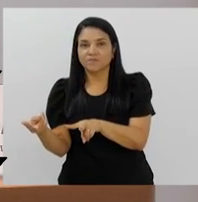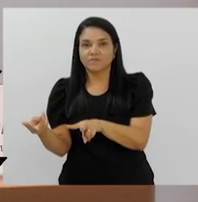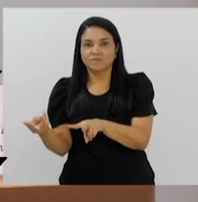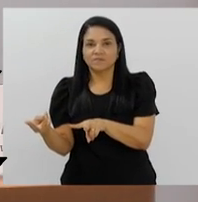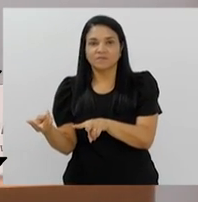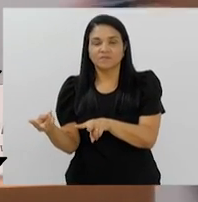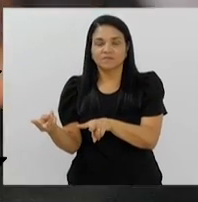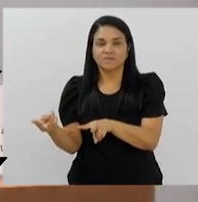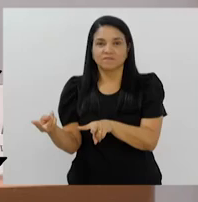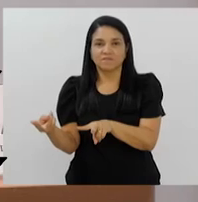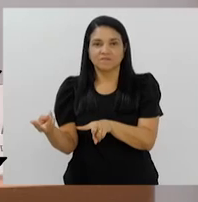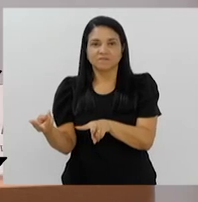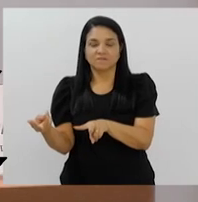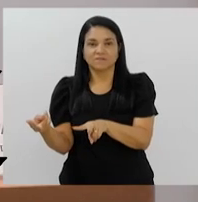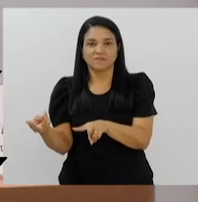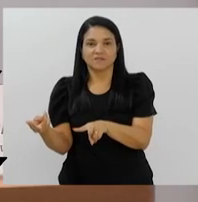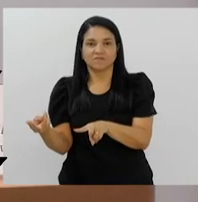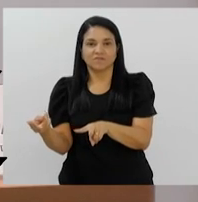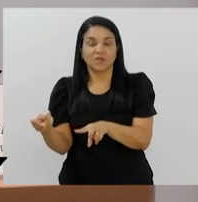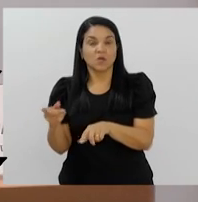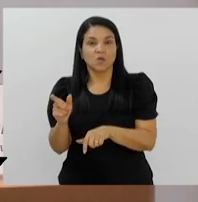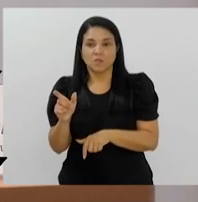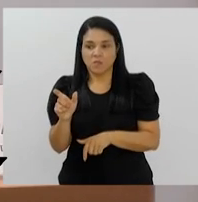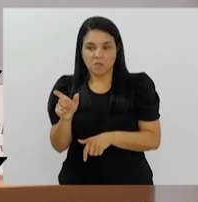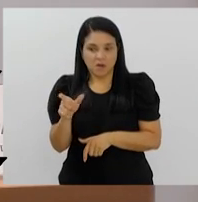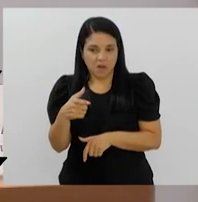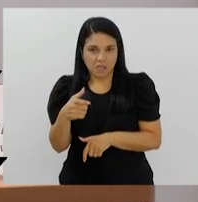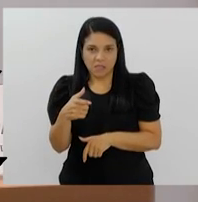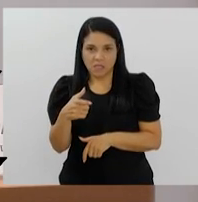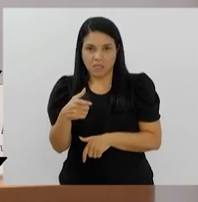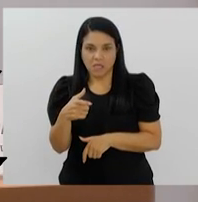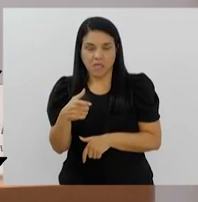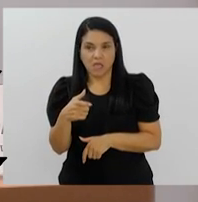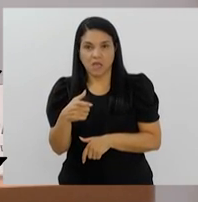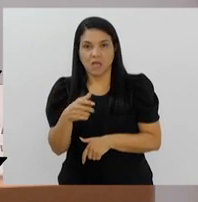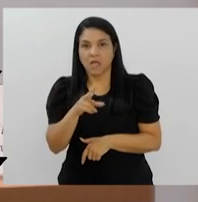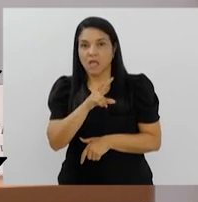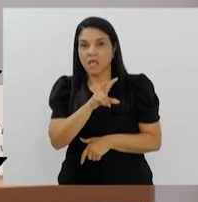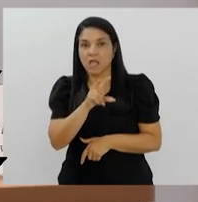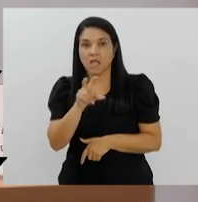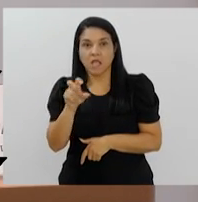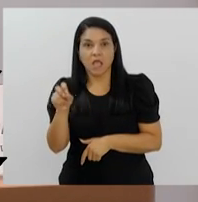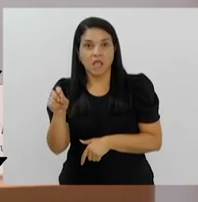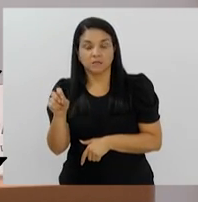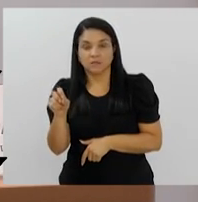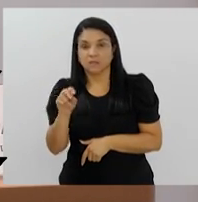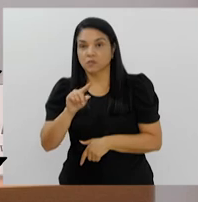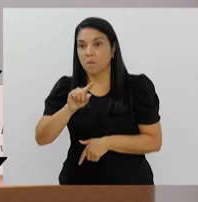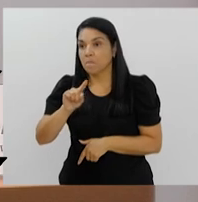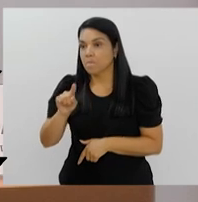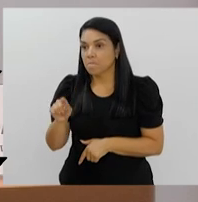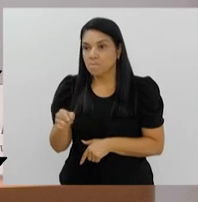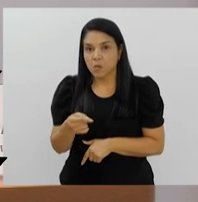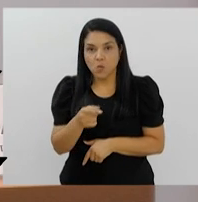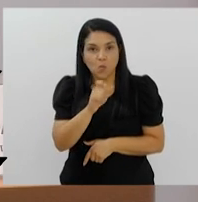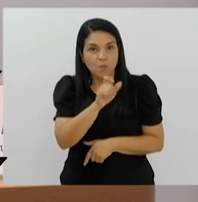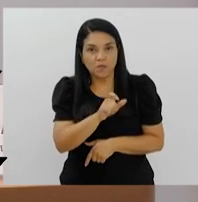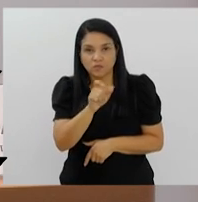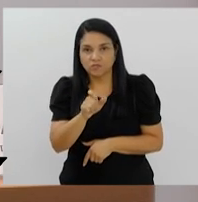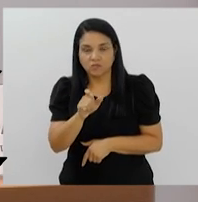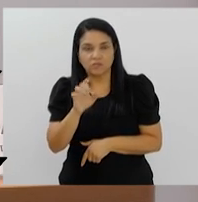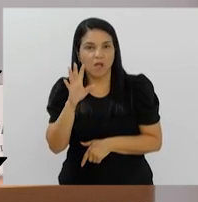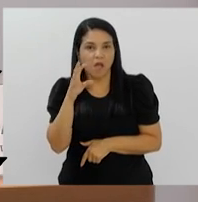que não migra uma carteira de 500 mil vidas 480 500 mil vidas de de uma hora para